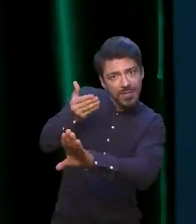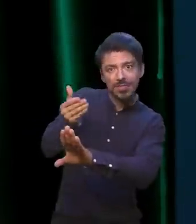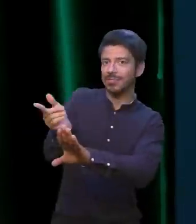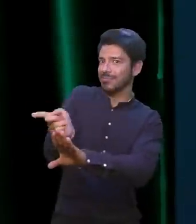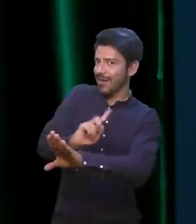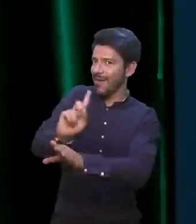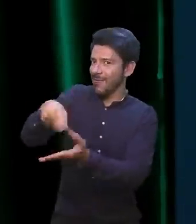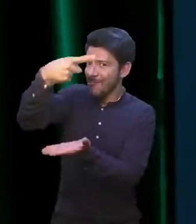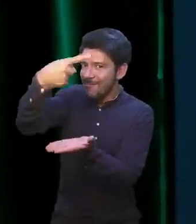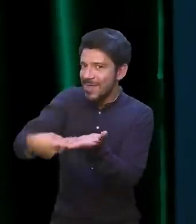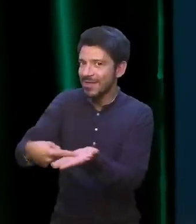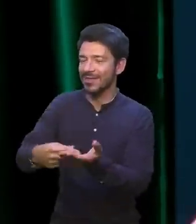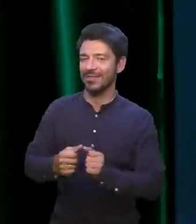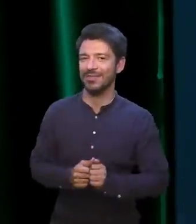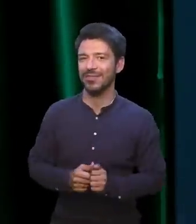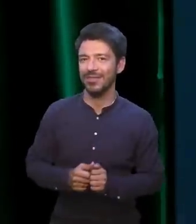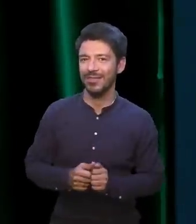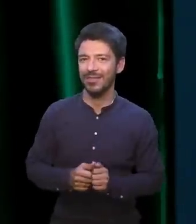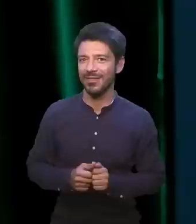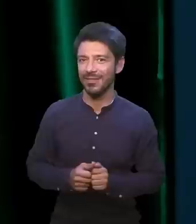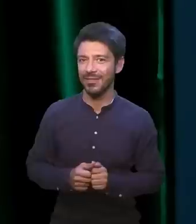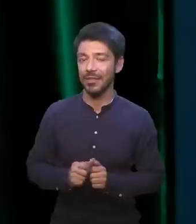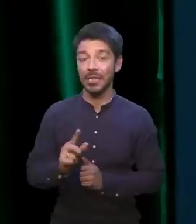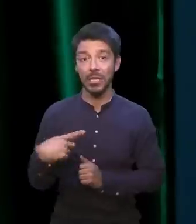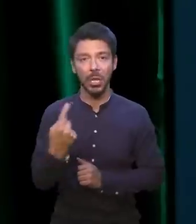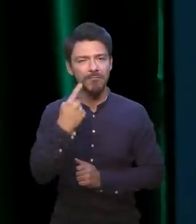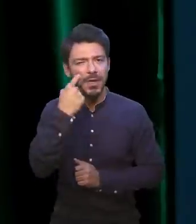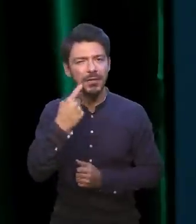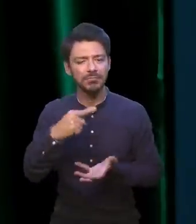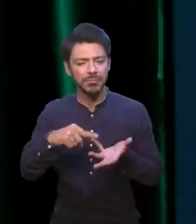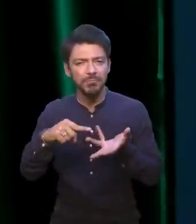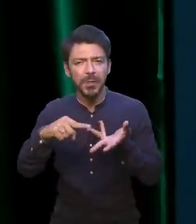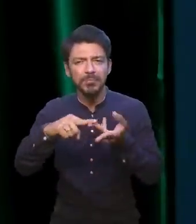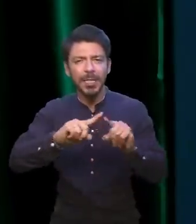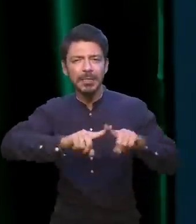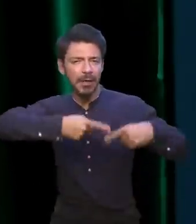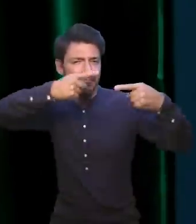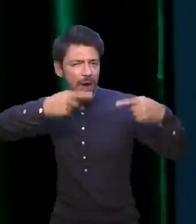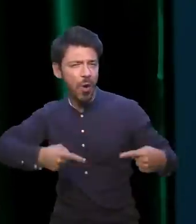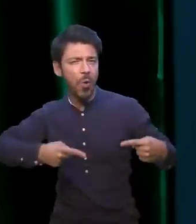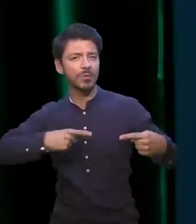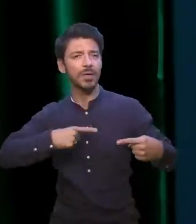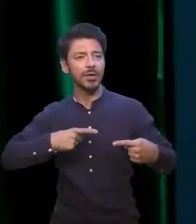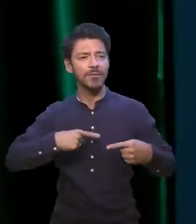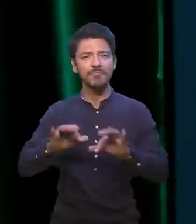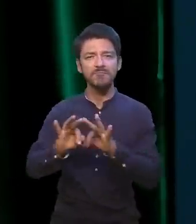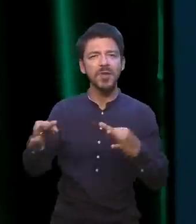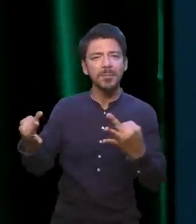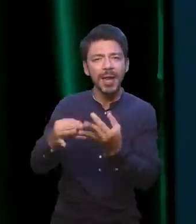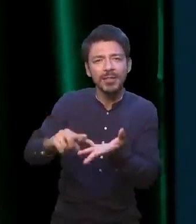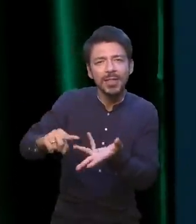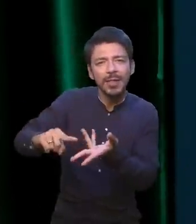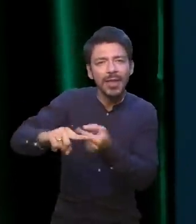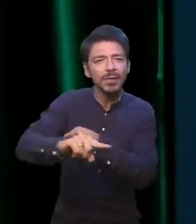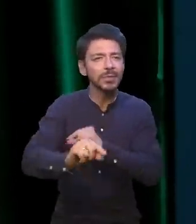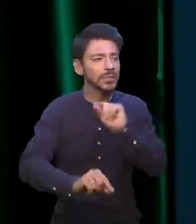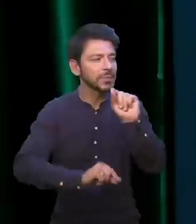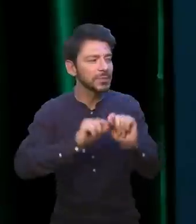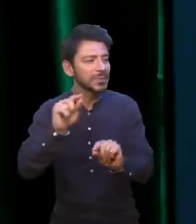falando. Eles vão se afastando de nós. E temos enfrentado muitos desses desafios, parentes morais difíceis.